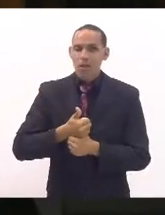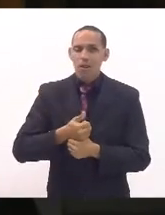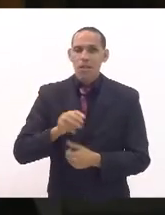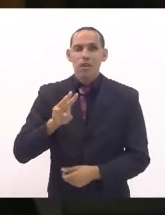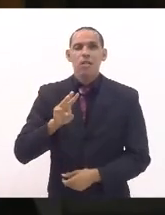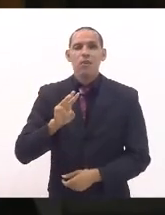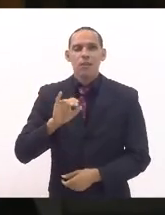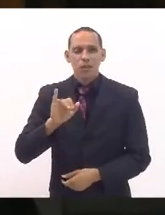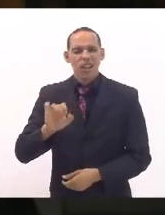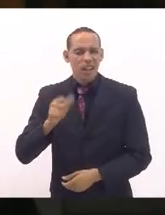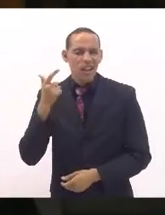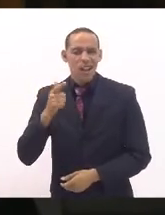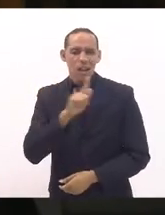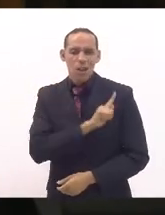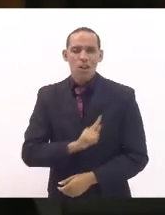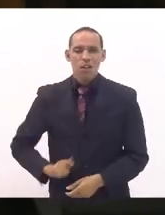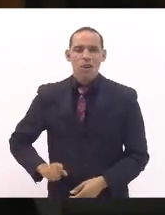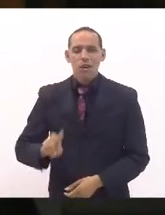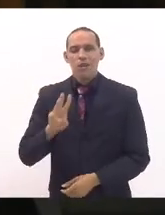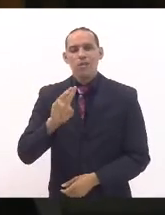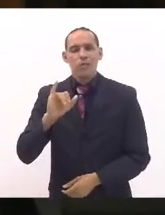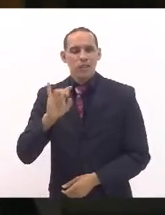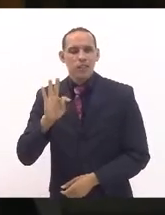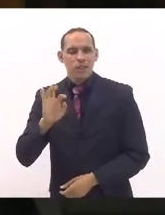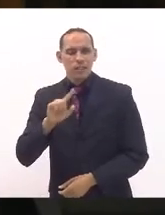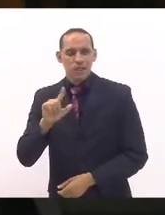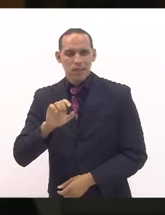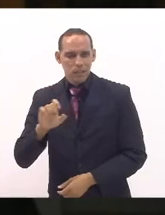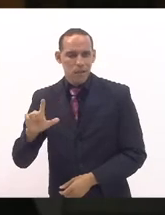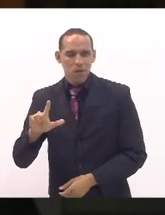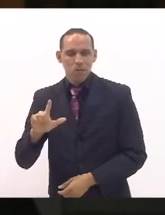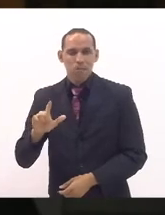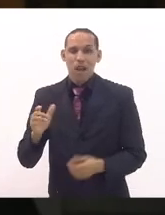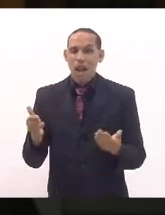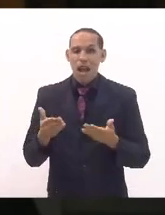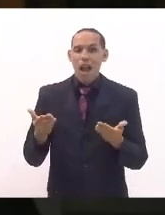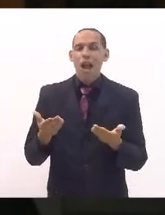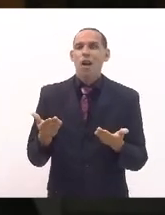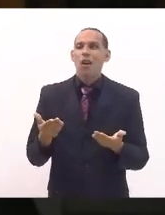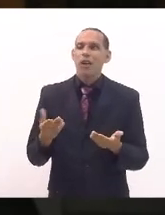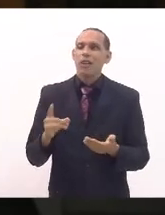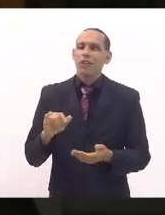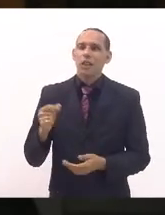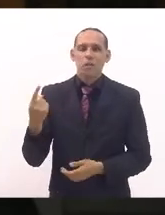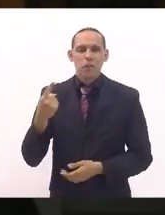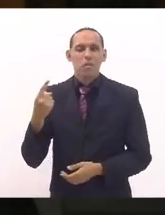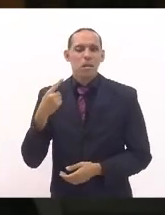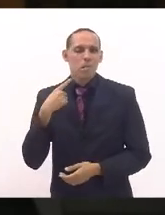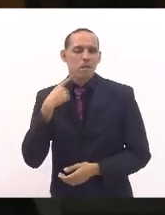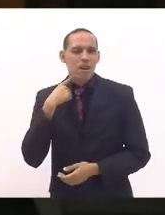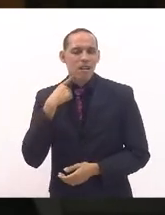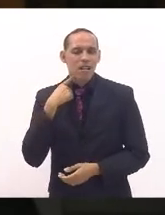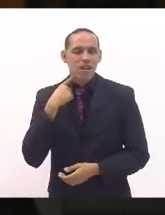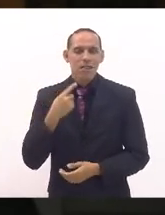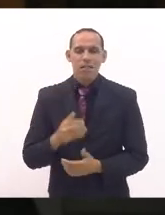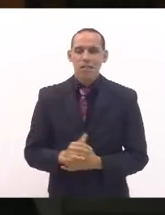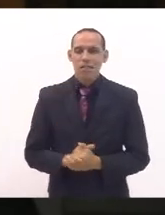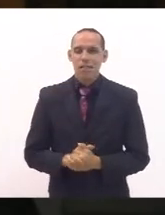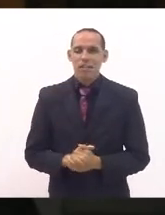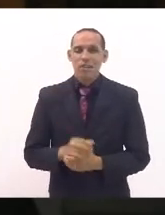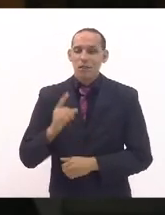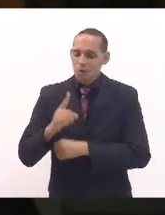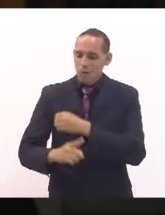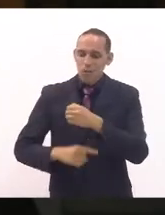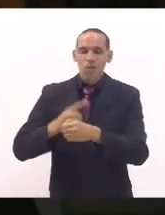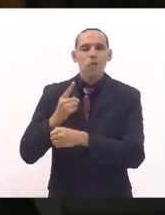o ex-governador Wilson Witzel, que completou agora, dia 1º de maio, um ano